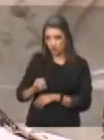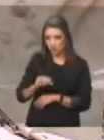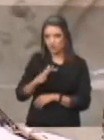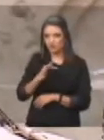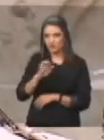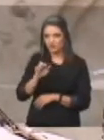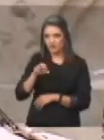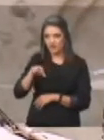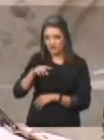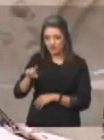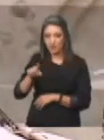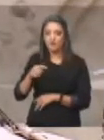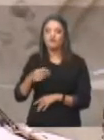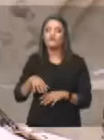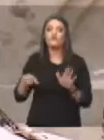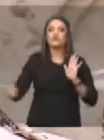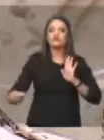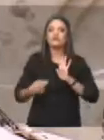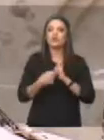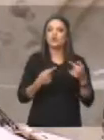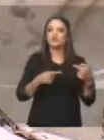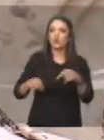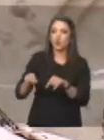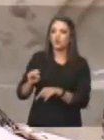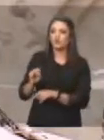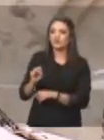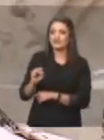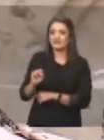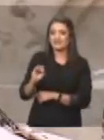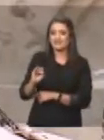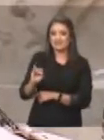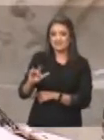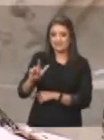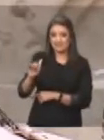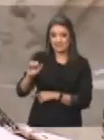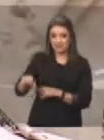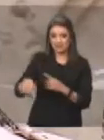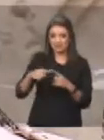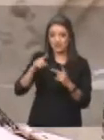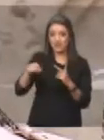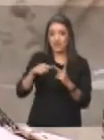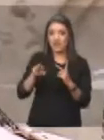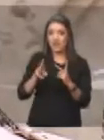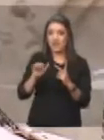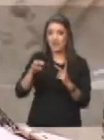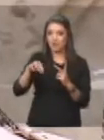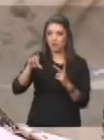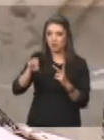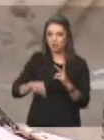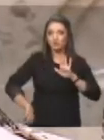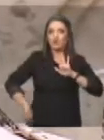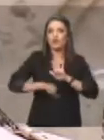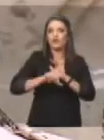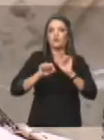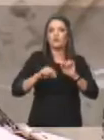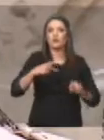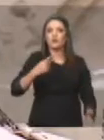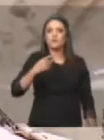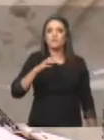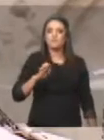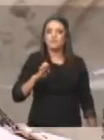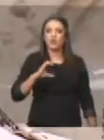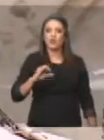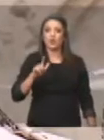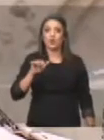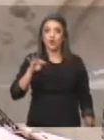em desfavor de Silas Câmara e de Raimundo da Silva Gomes pela prática do crime de peculato em continuidade